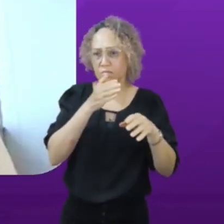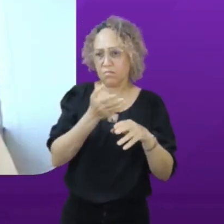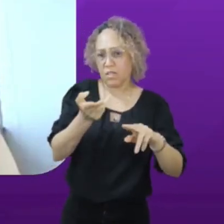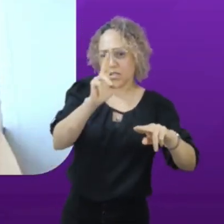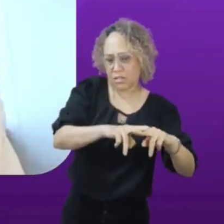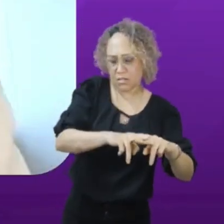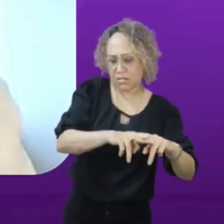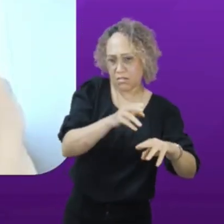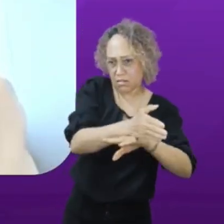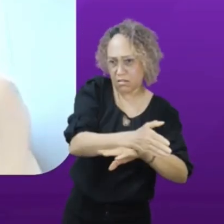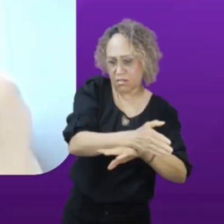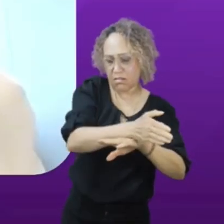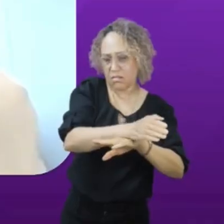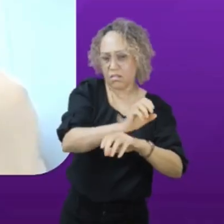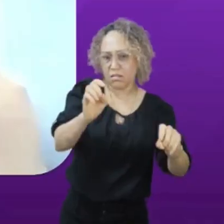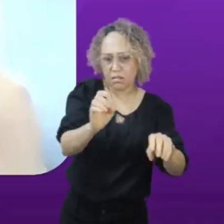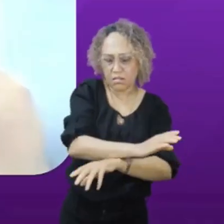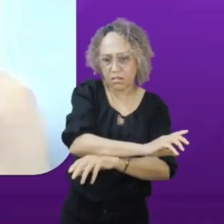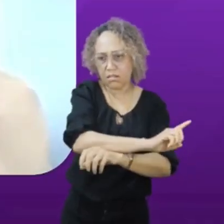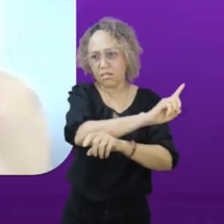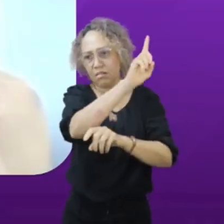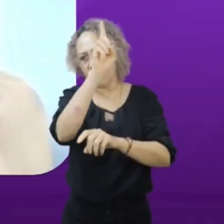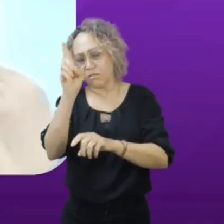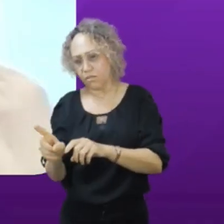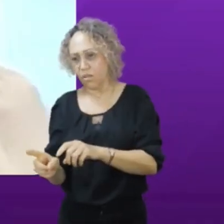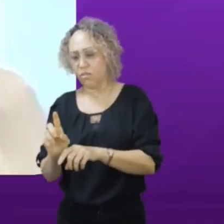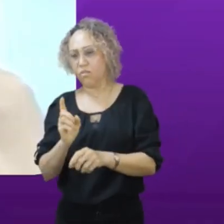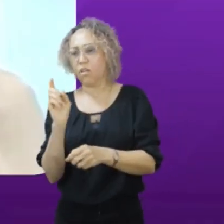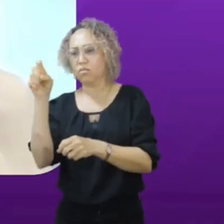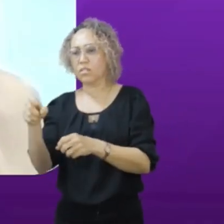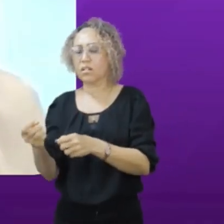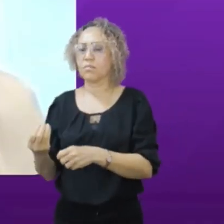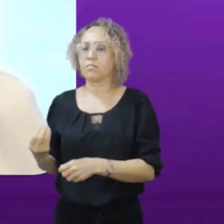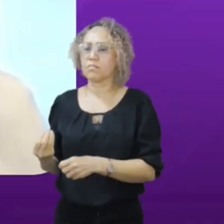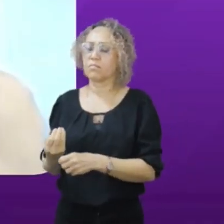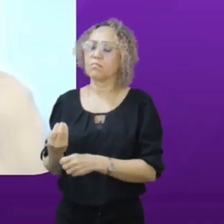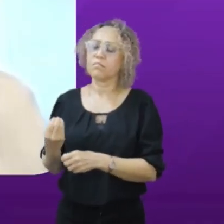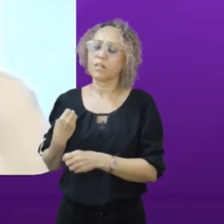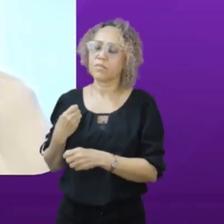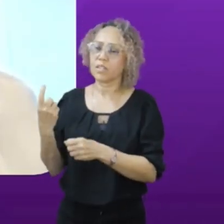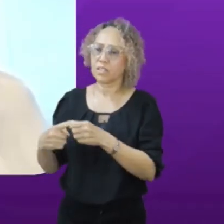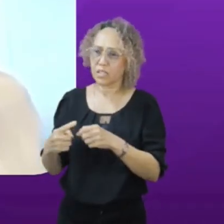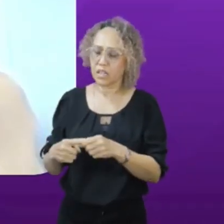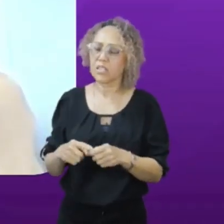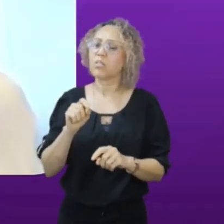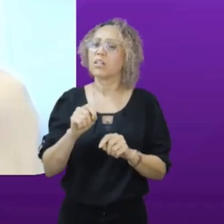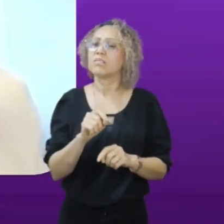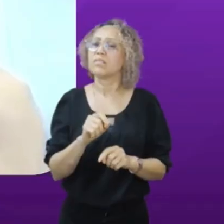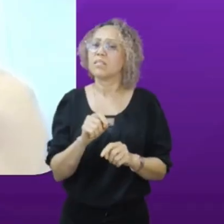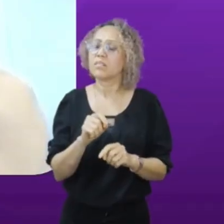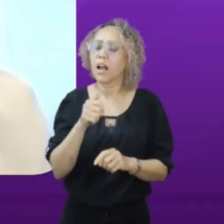porta de saída para a gente poder, de fato, falar sobre ressocialização. Porque quando a gente diz de ressocialização na